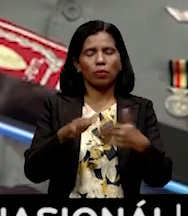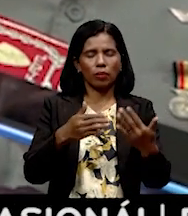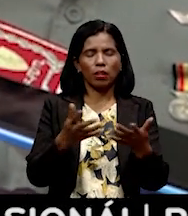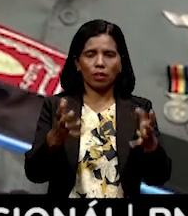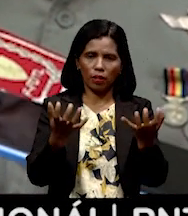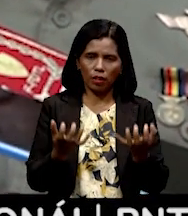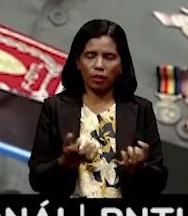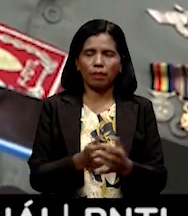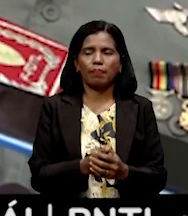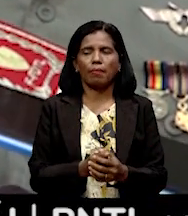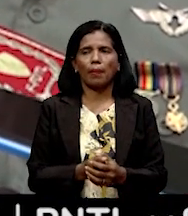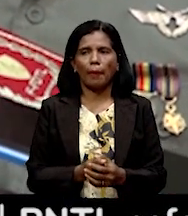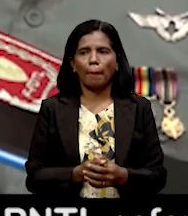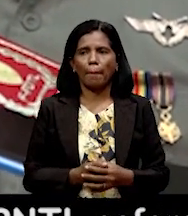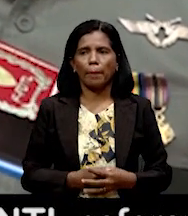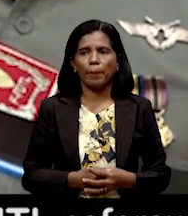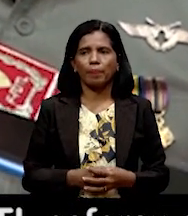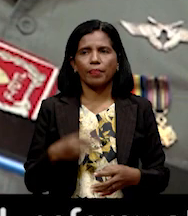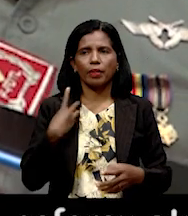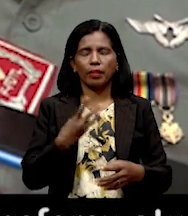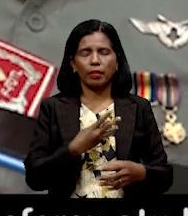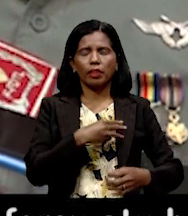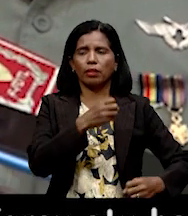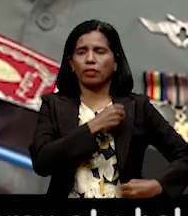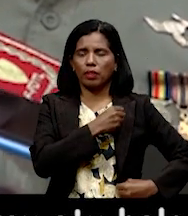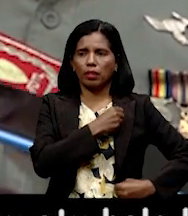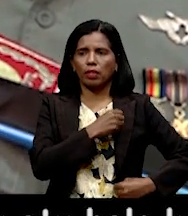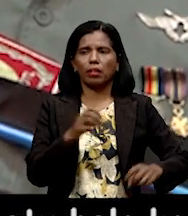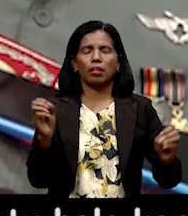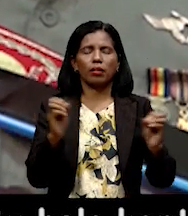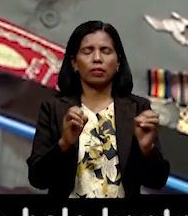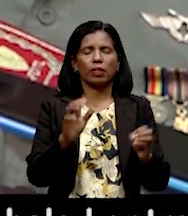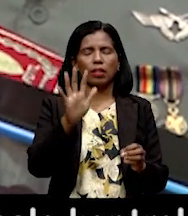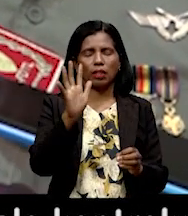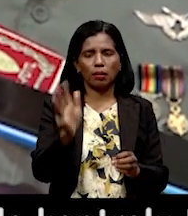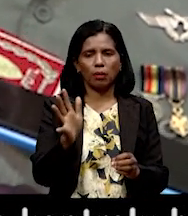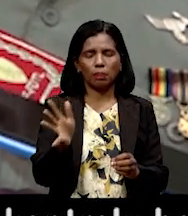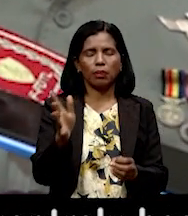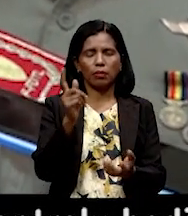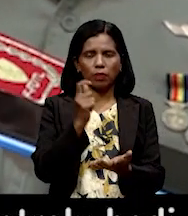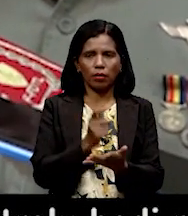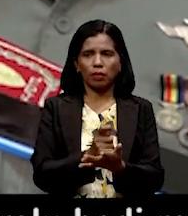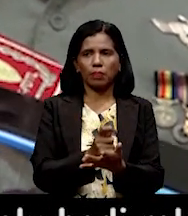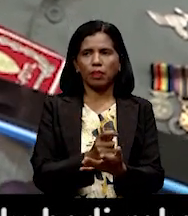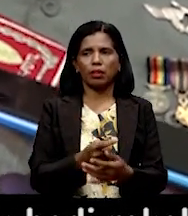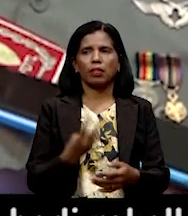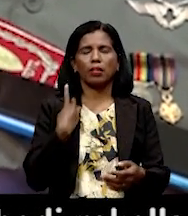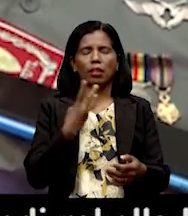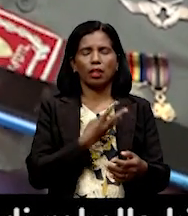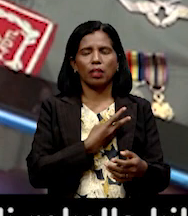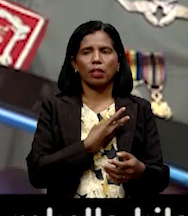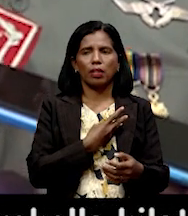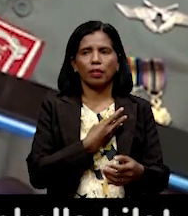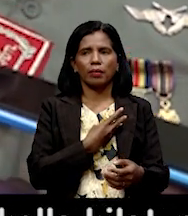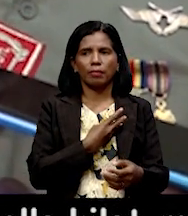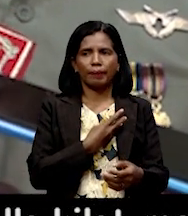lá, que dizer, e tem força na hora rio um limonulo com nenulo para aquilo e tem botar e tem tabela de que batalha